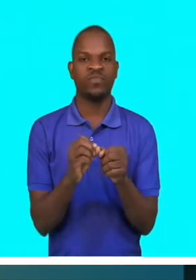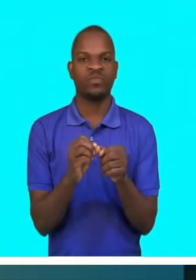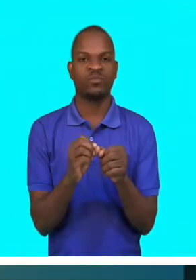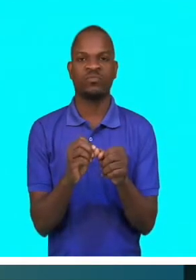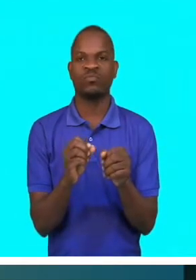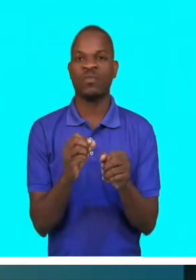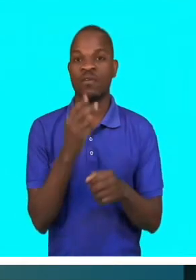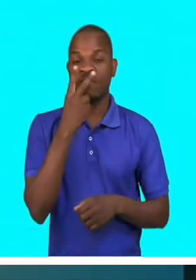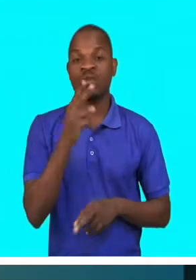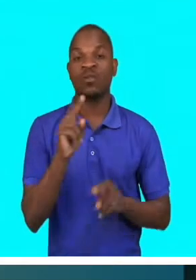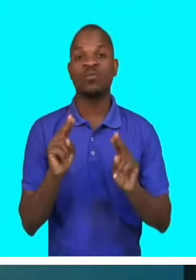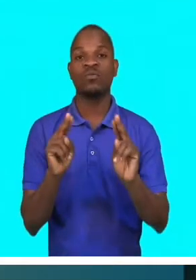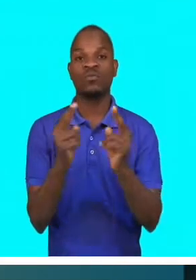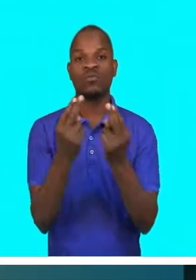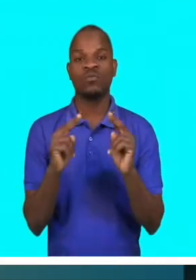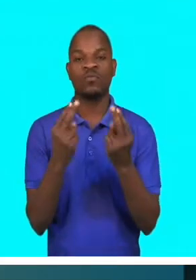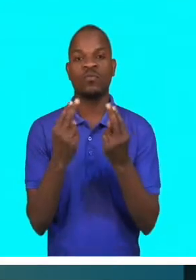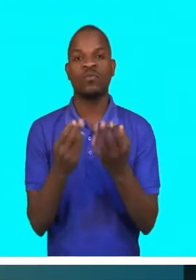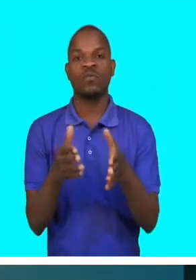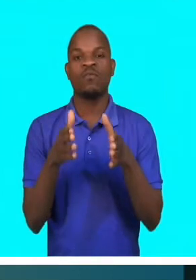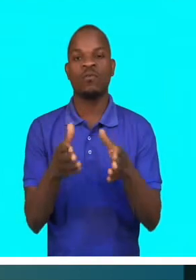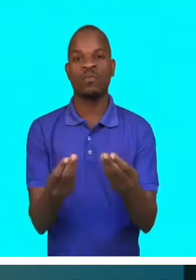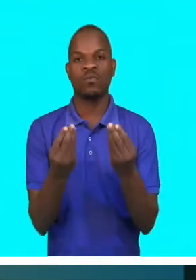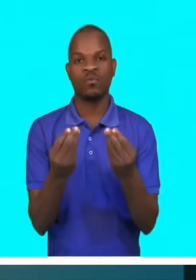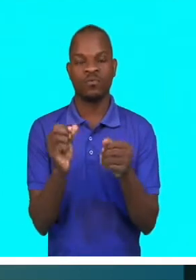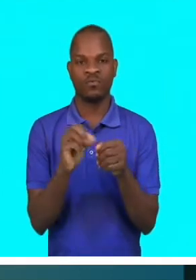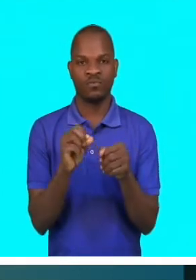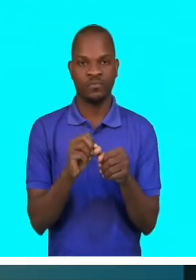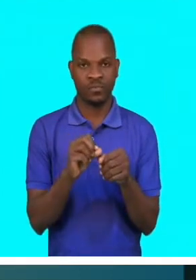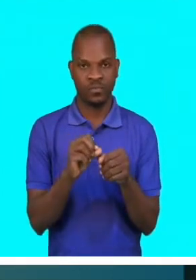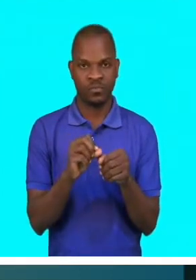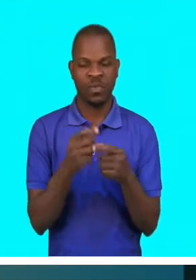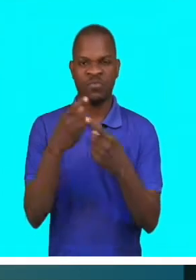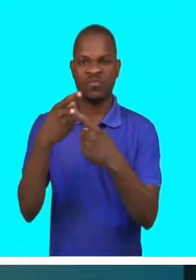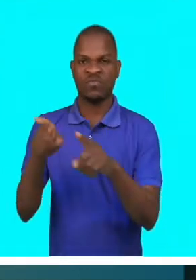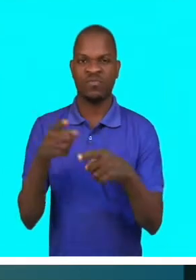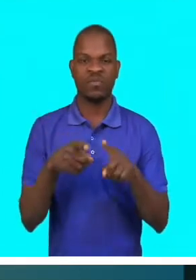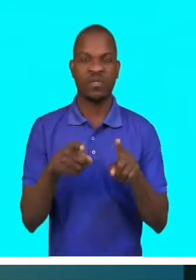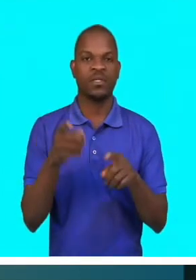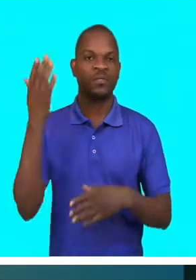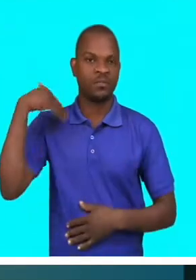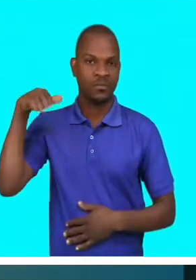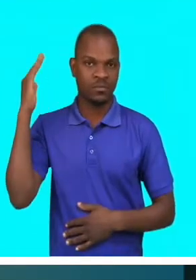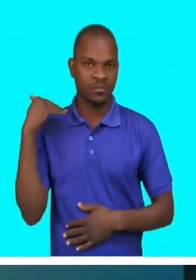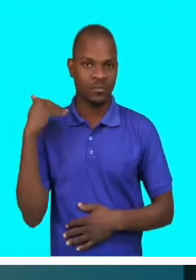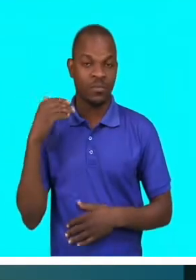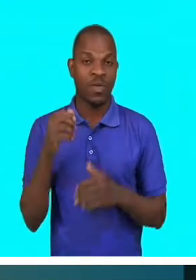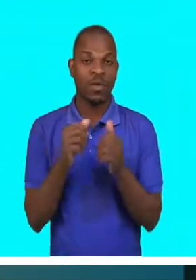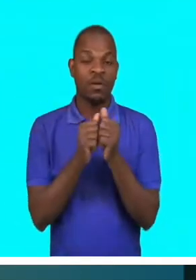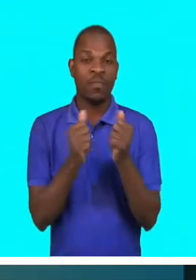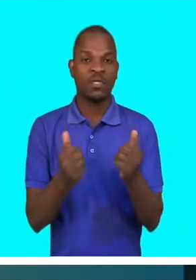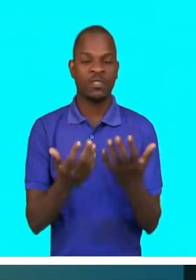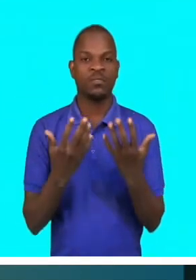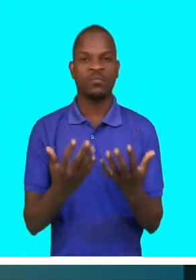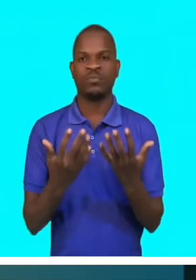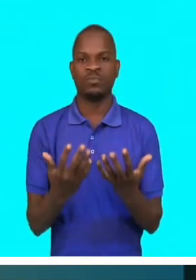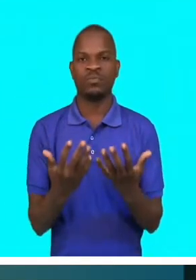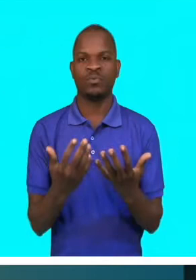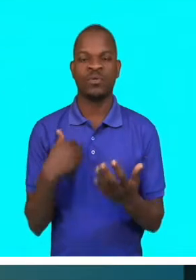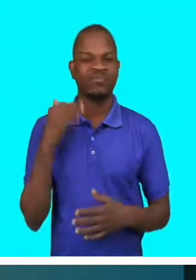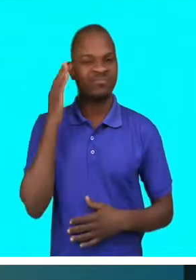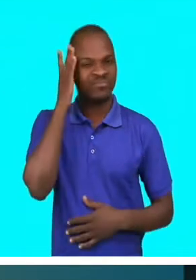Portanto, cria-se, vimos outras coisas, outras técnicas táticas aqui, muito diferente daquilo que